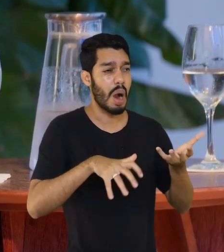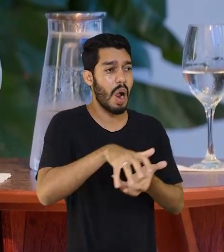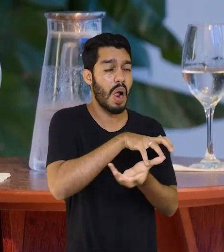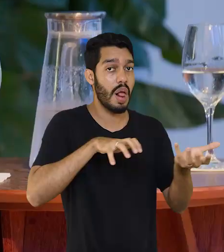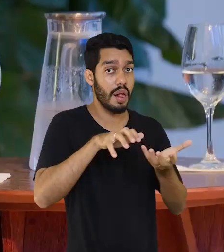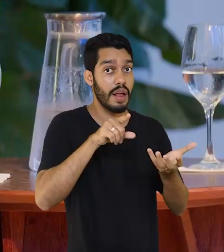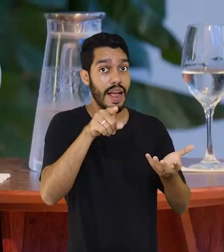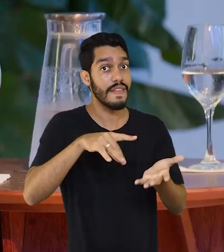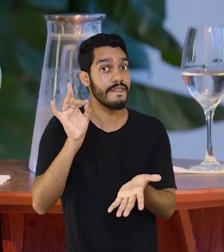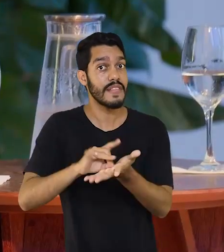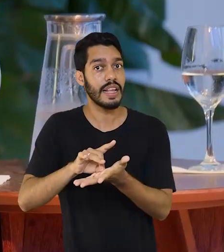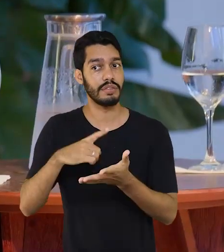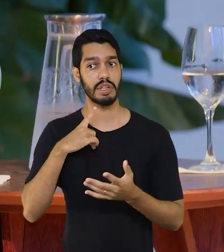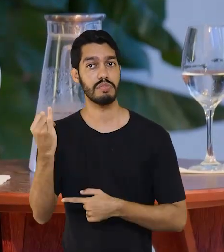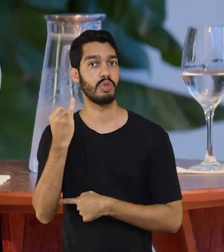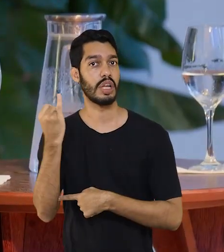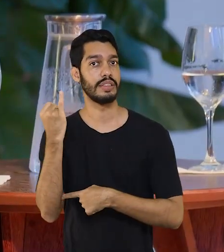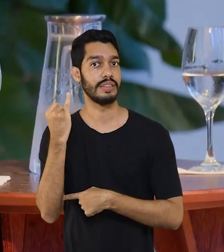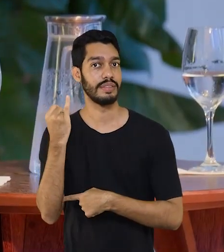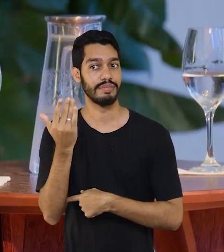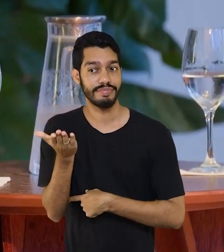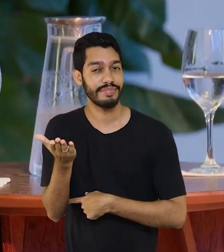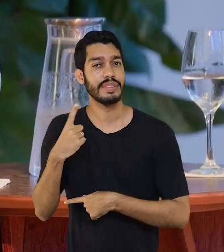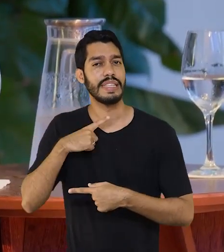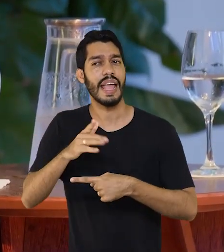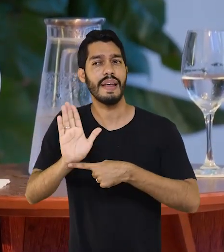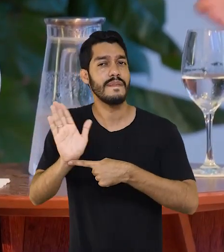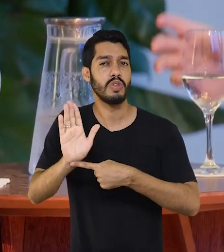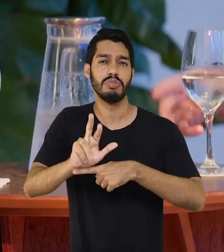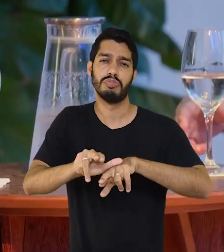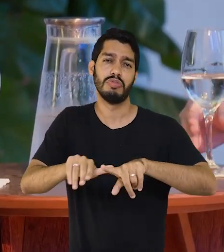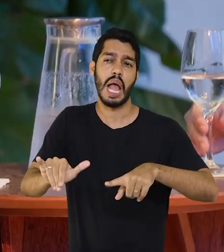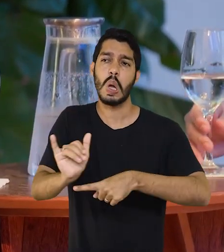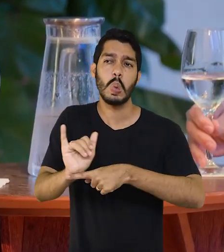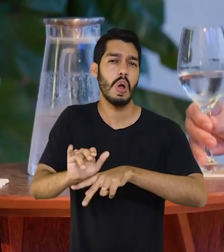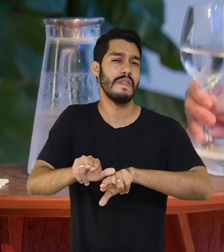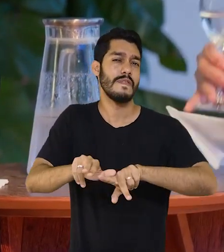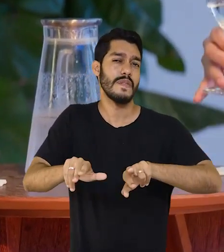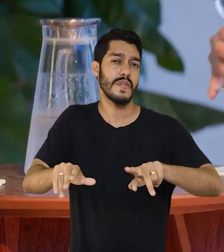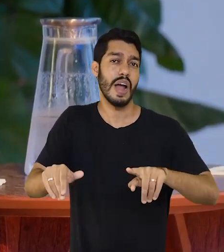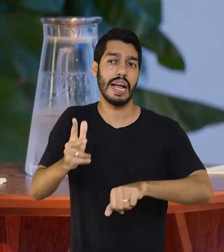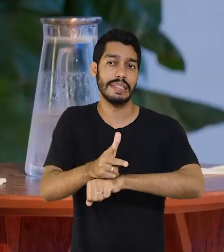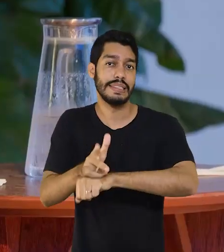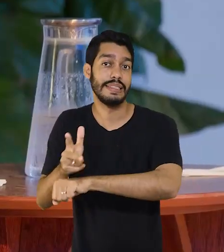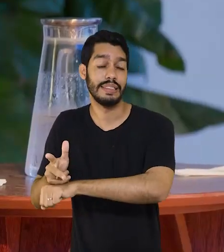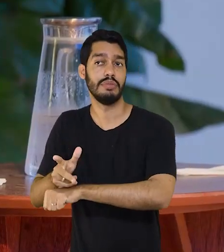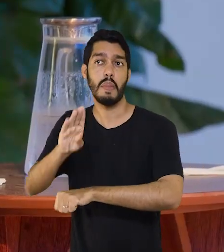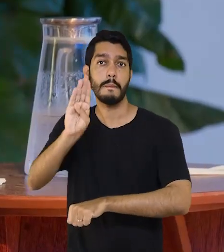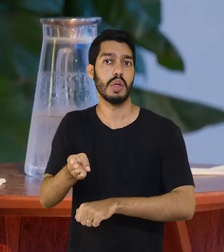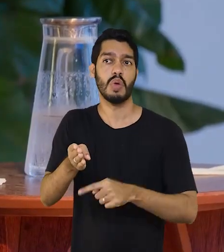que realmente importa na análise de vídeo. Porque realmente são bilhões de vídeos, né? Quase chegando a trilhões de